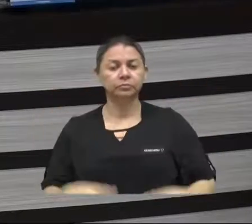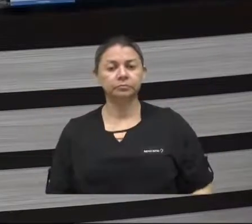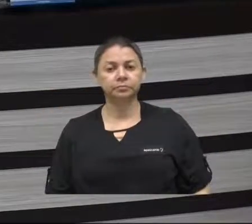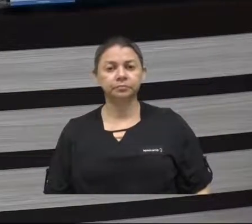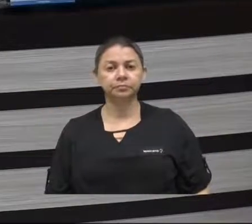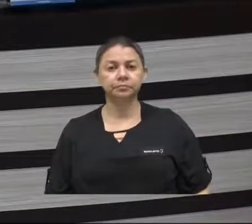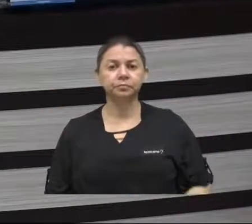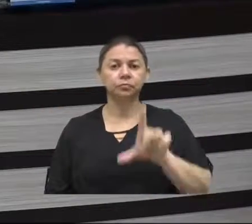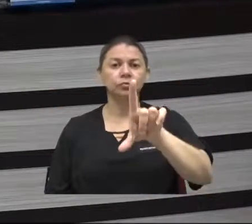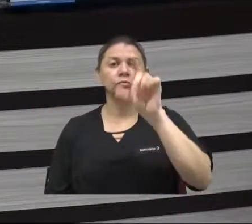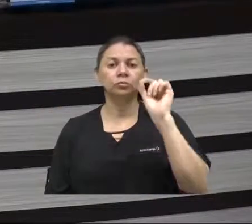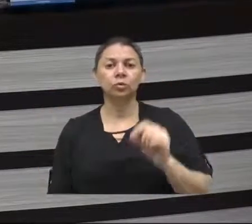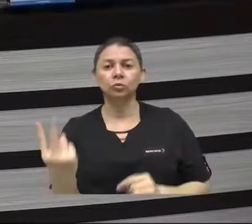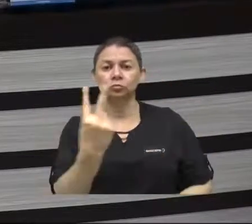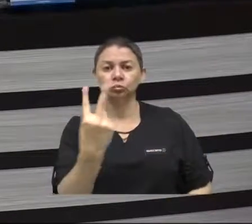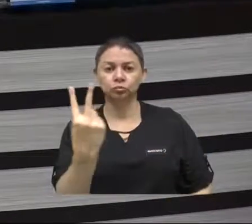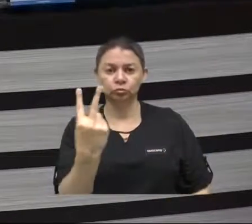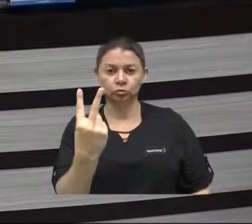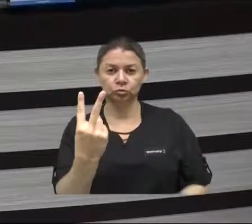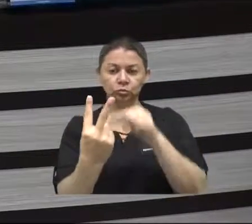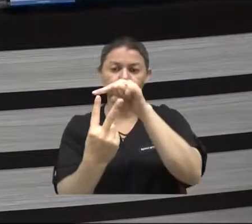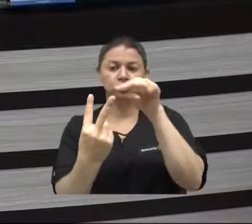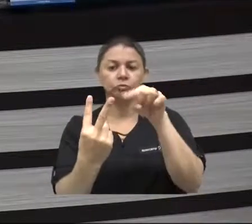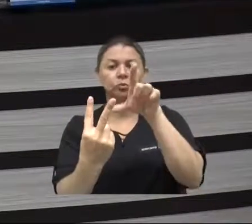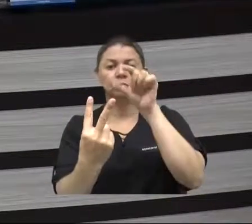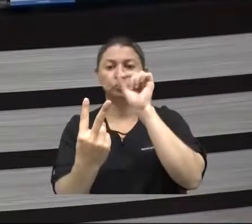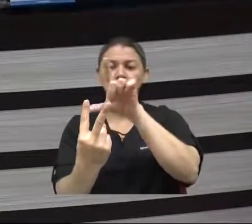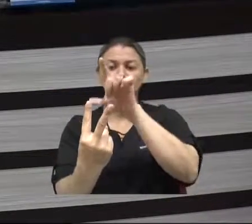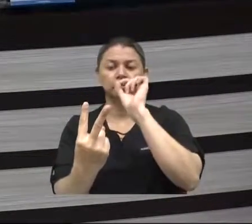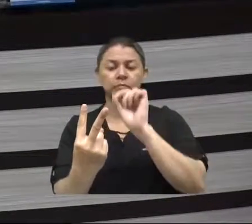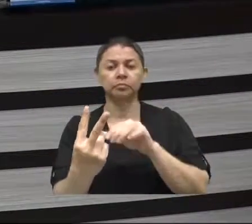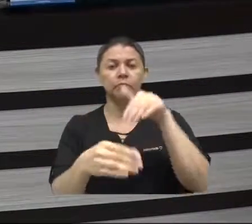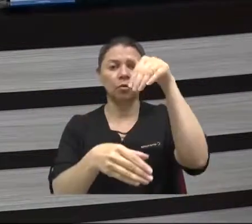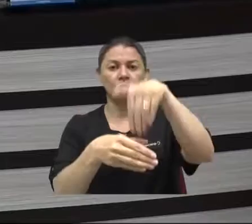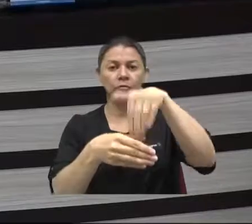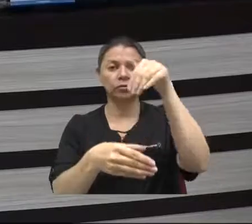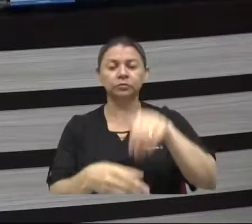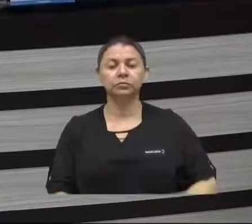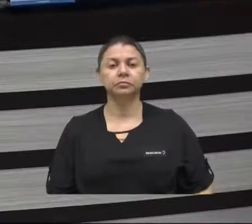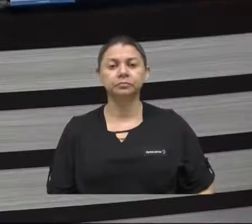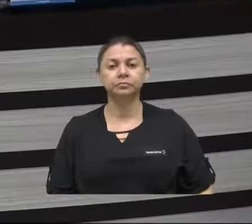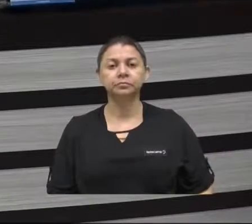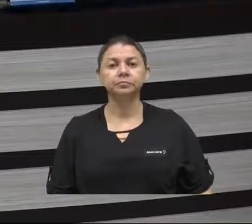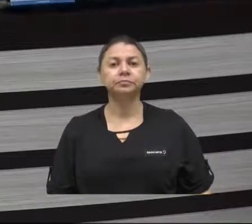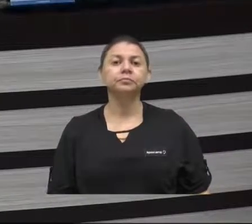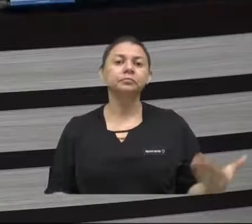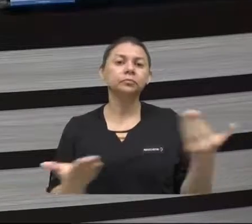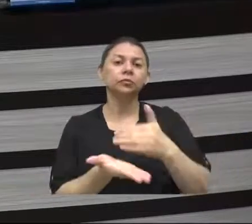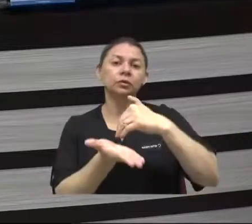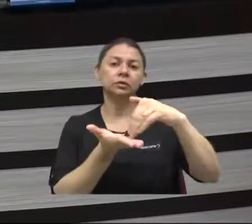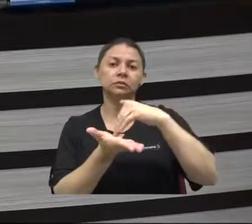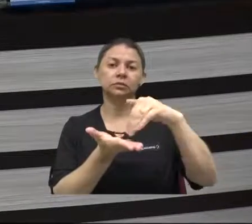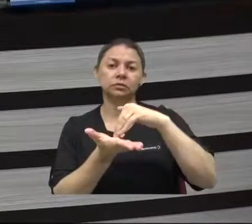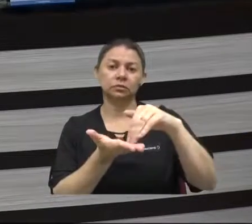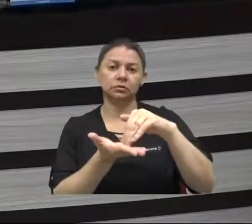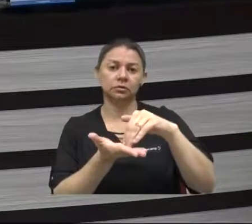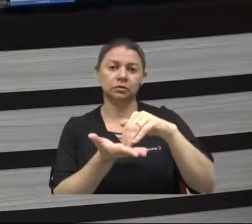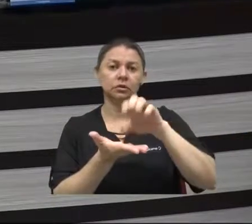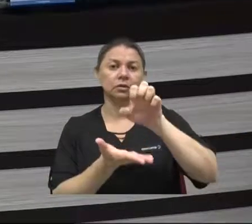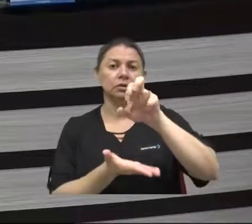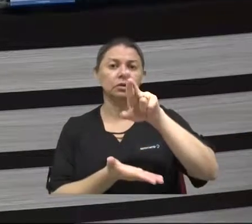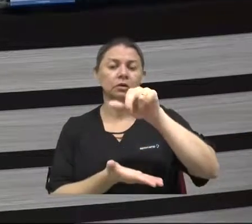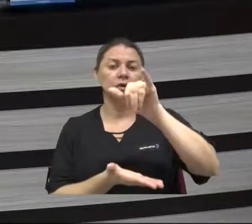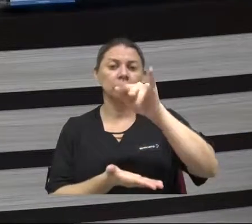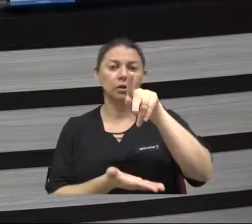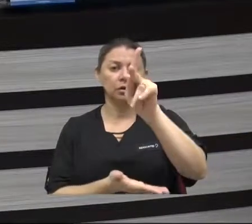no Newton, ou no Lemão. Está certo? É isso aí. Então, a secretária para a